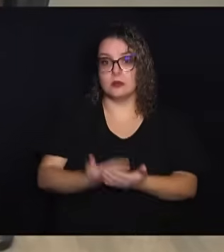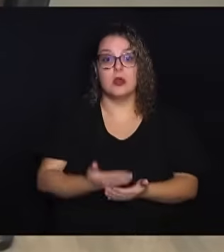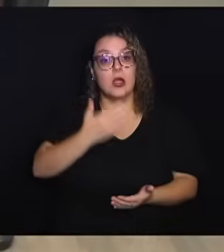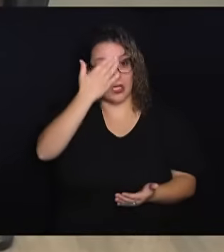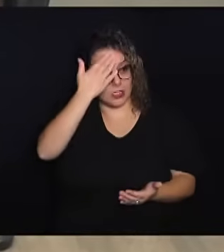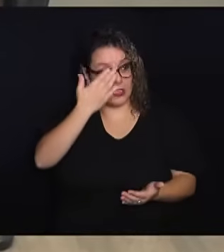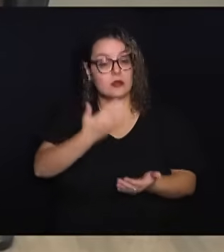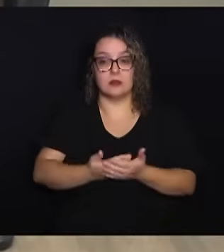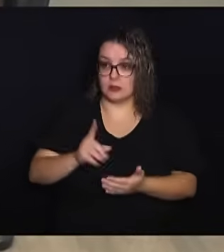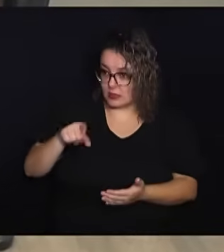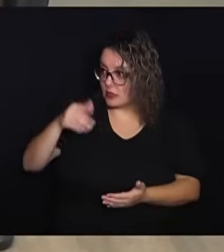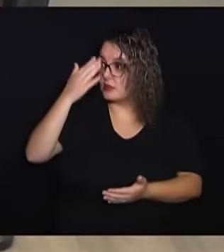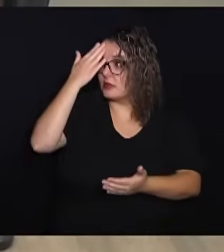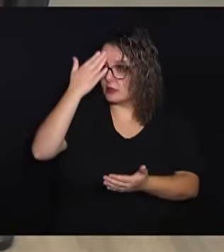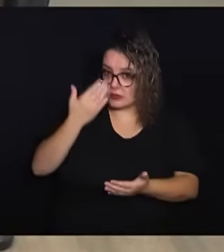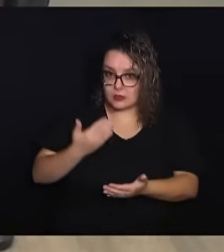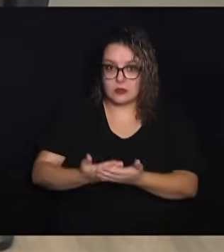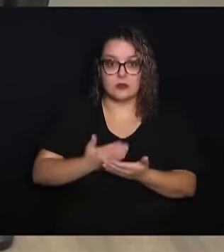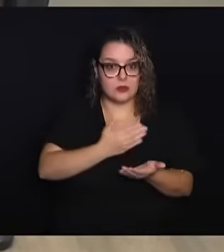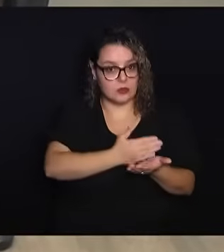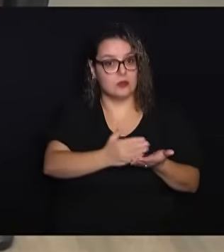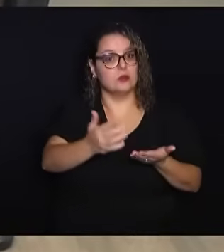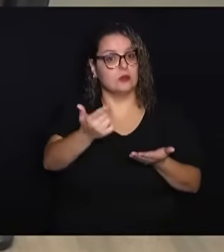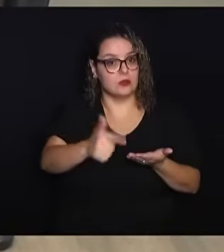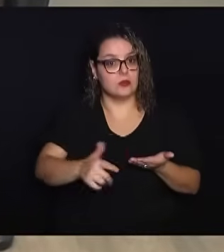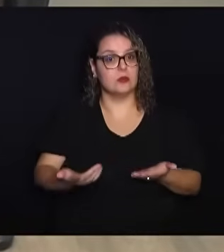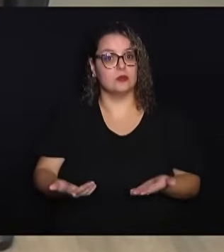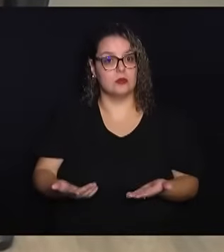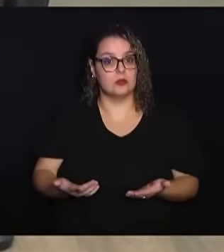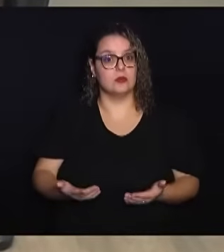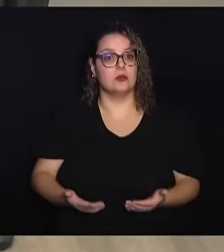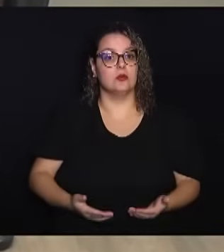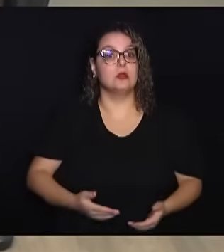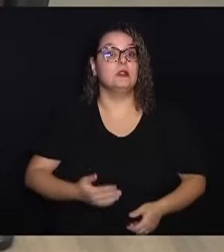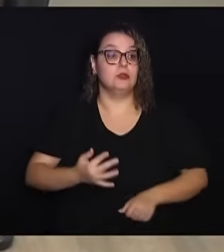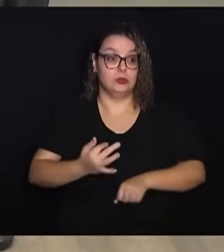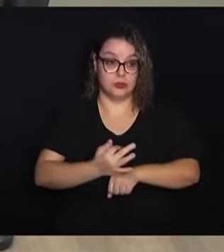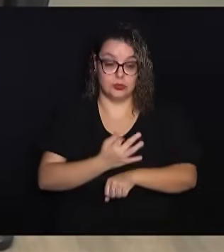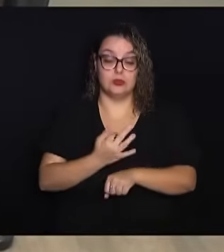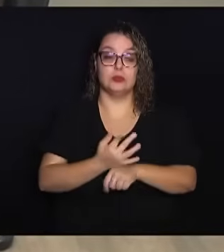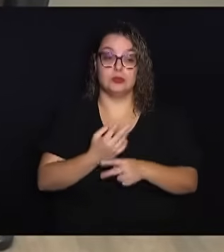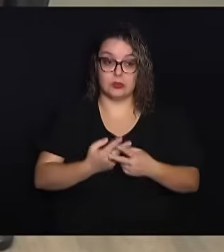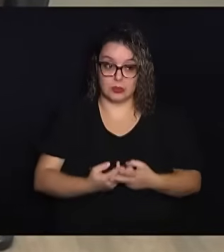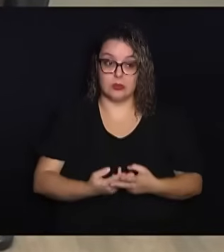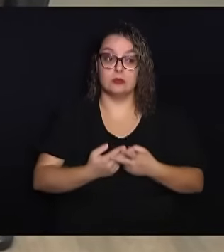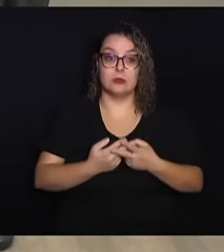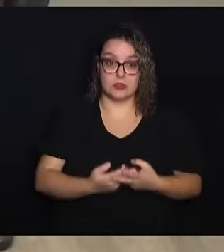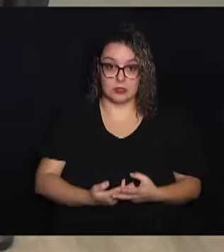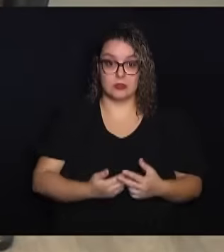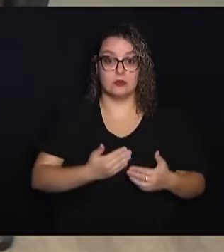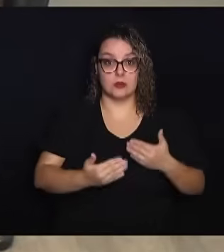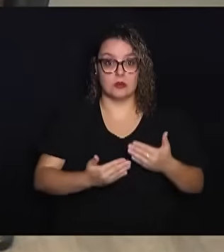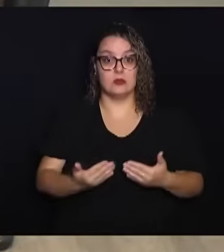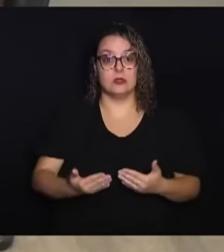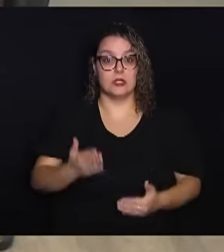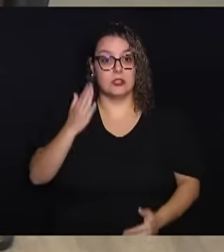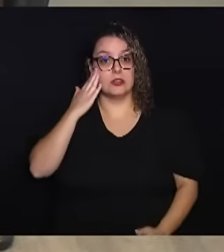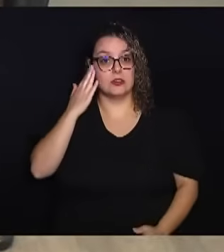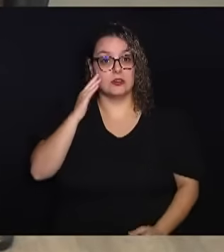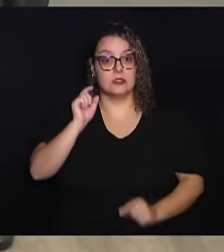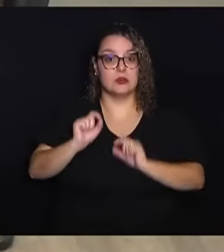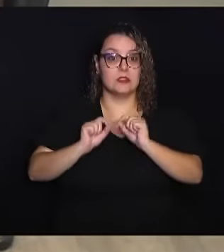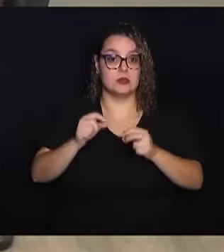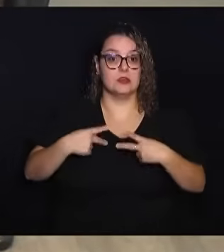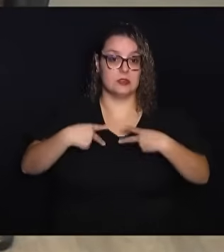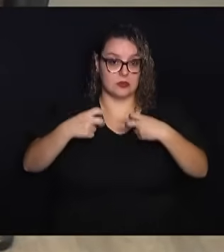né? Acreditar nos recomeços e suportar, passar pelo processo e saber quem realmente você